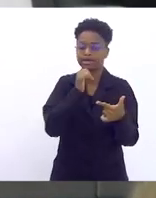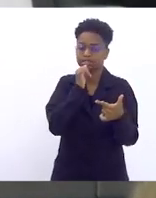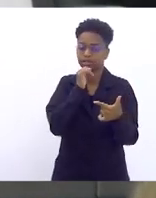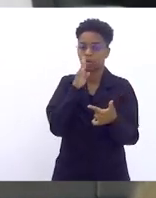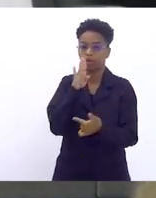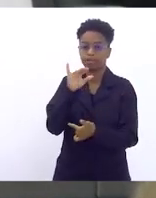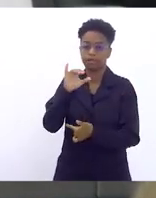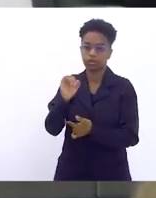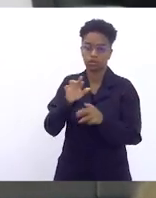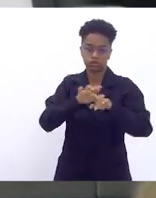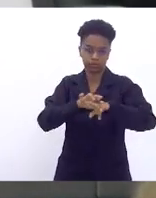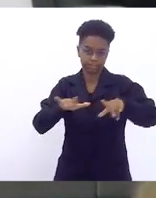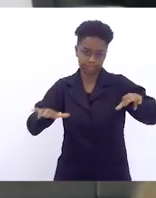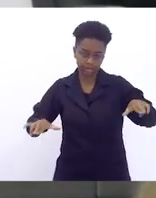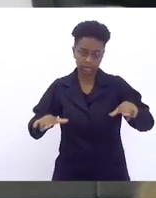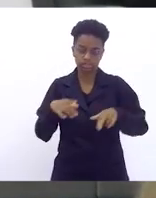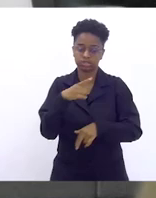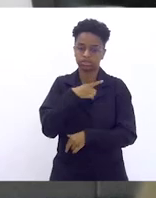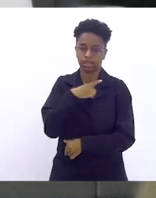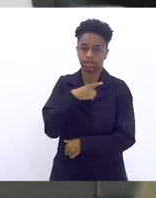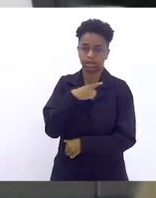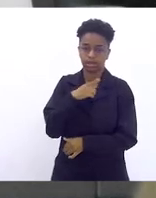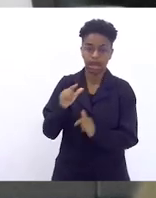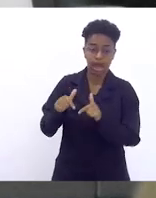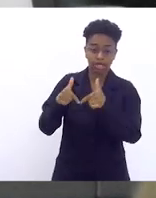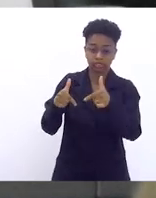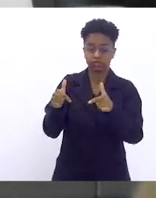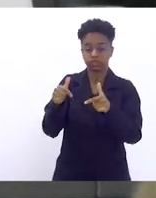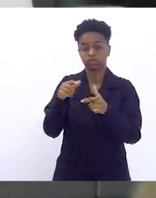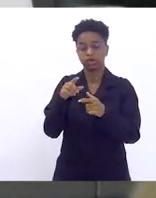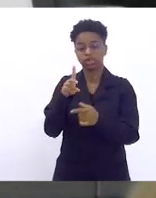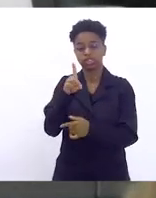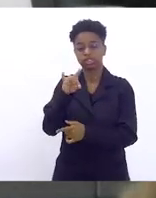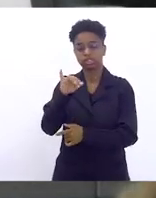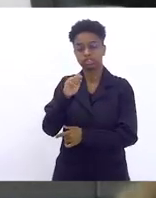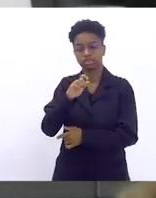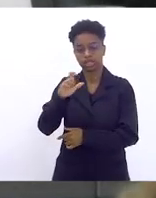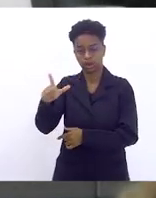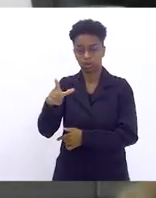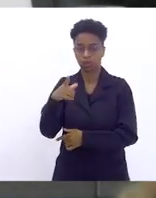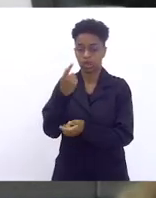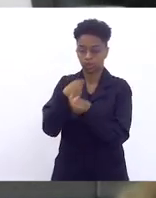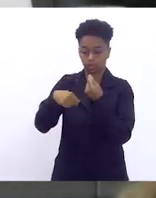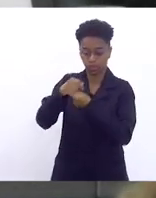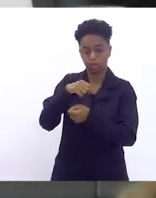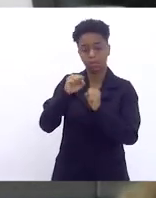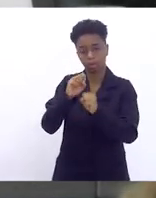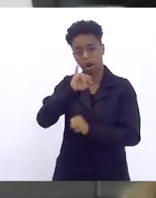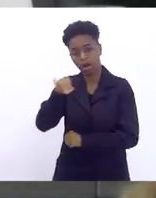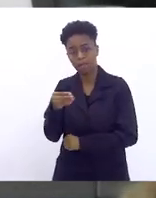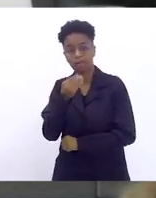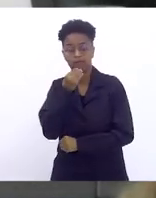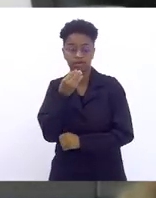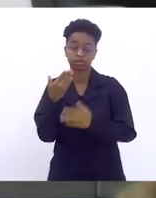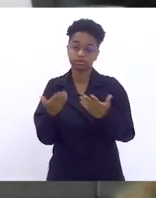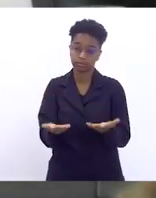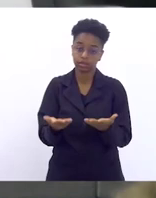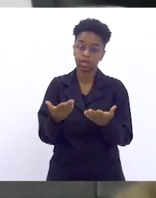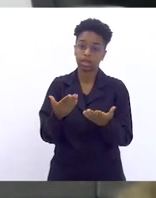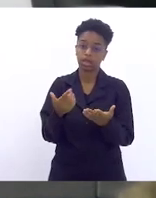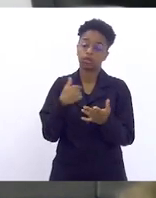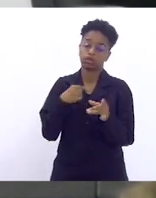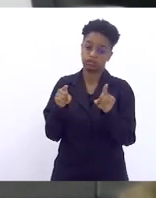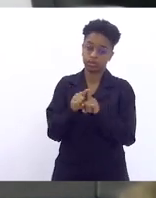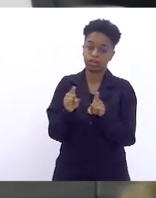biodiversidade ativos digitais de Economia circular que podem ser aproveitados e é nessa direção que a gente